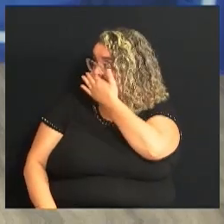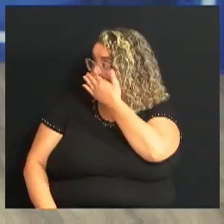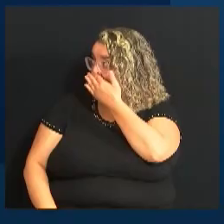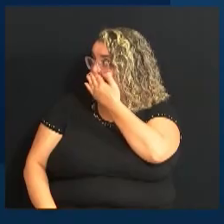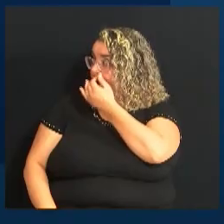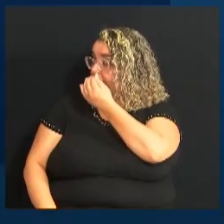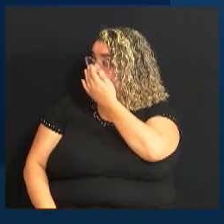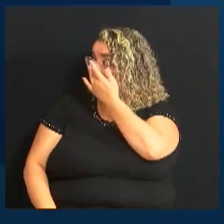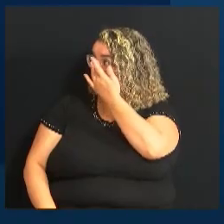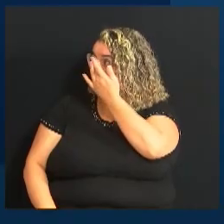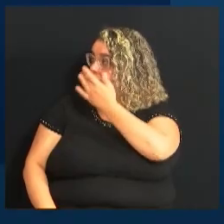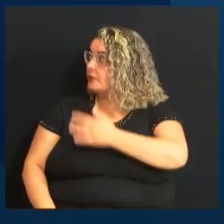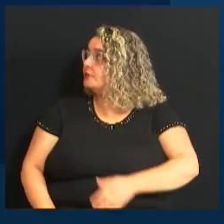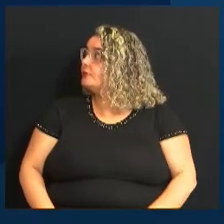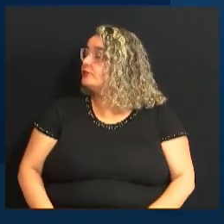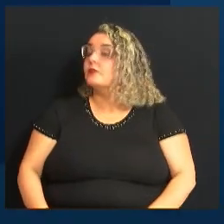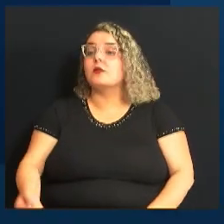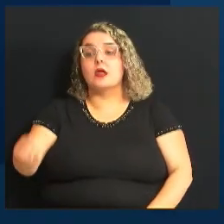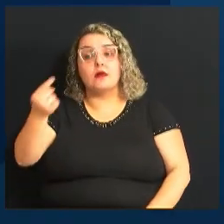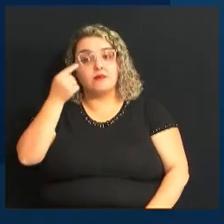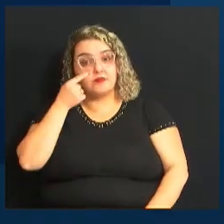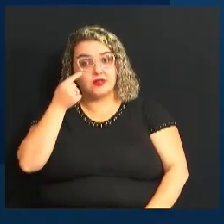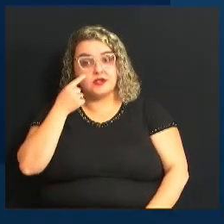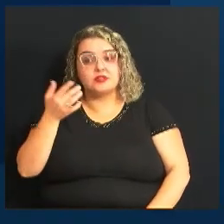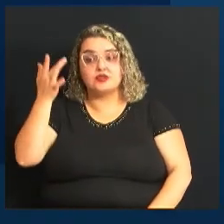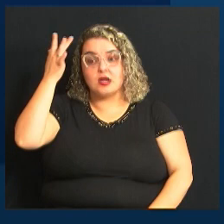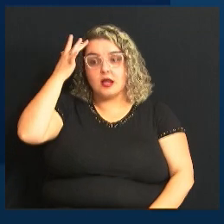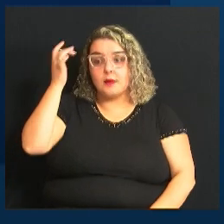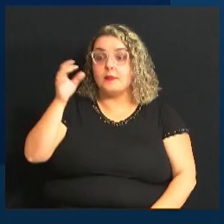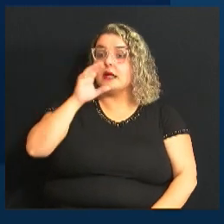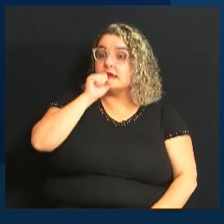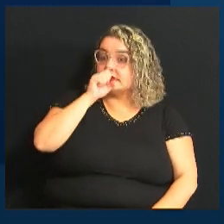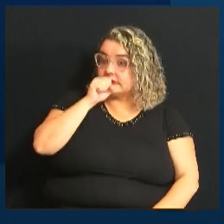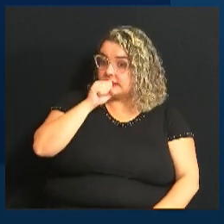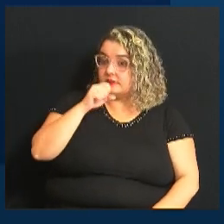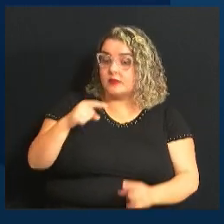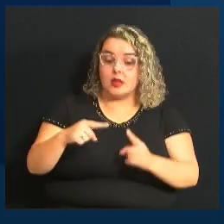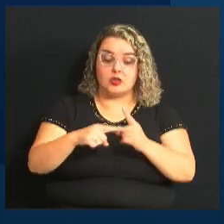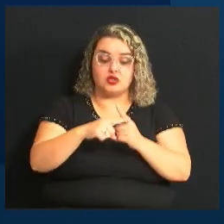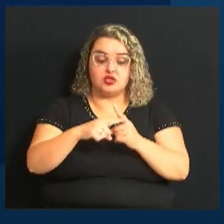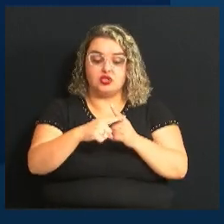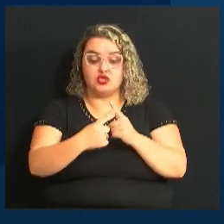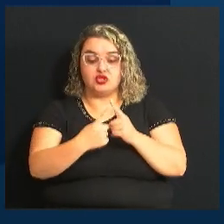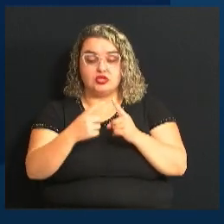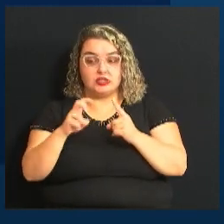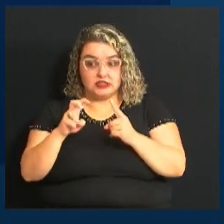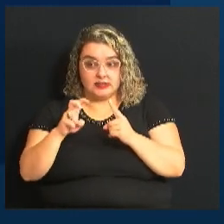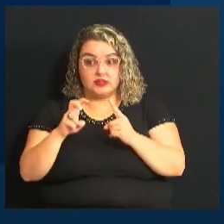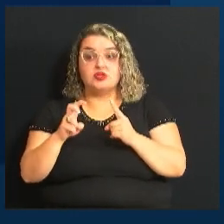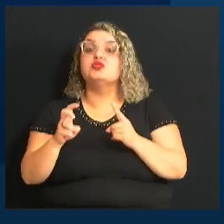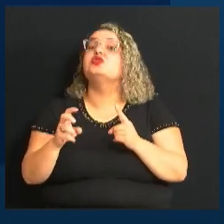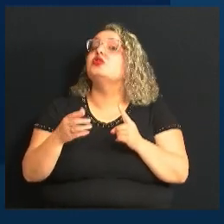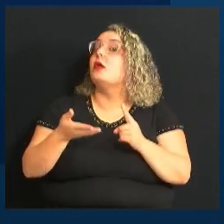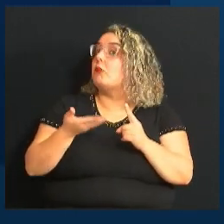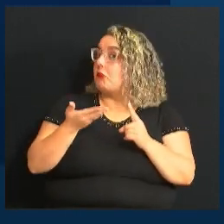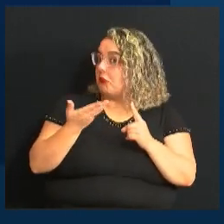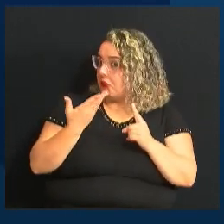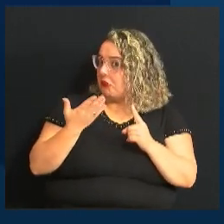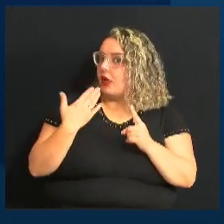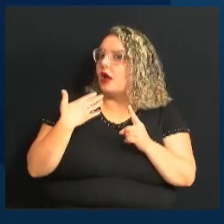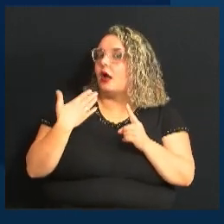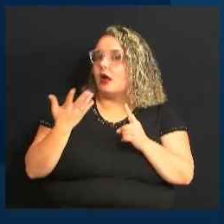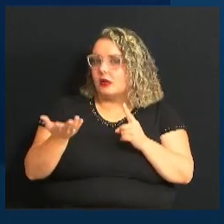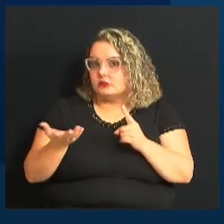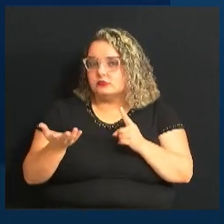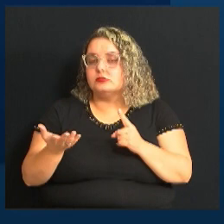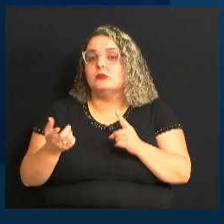aqui na minha tela, então olha só, hein? Amanhã, sabadão, mínima de 15 graus, já é uma mínima elevada, lembrando que nós